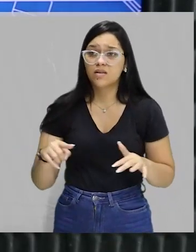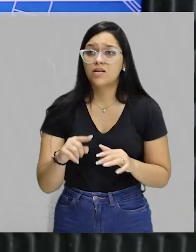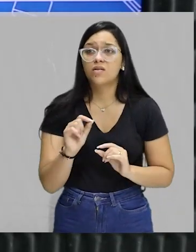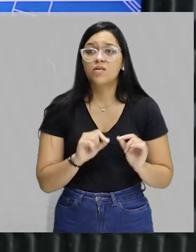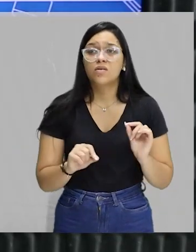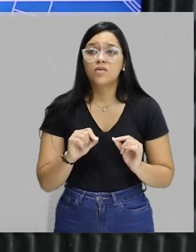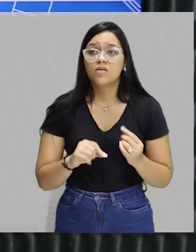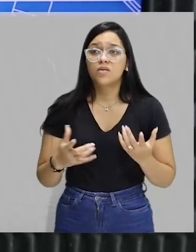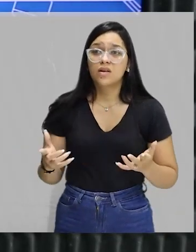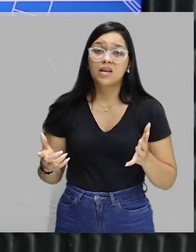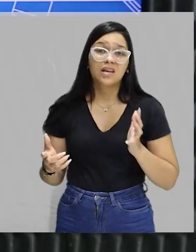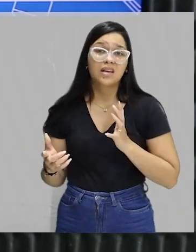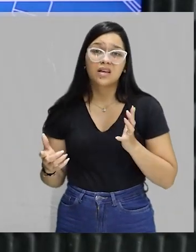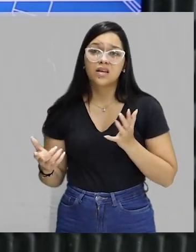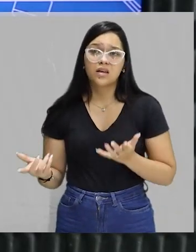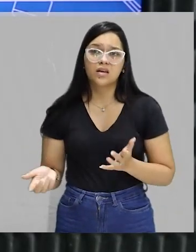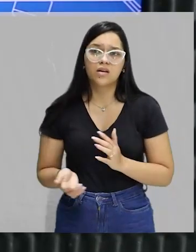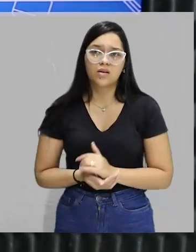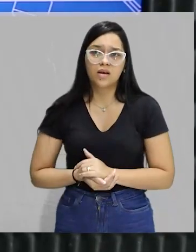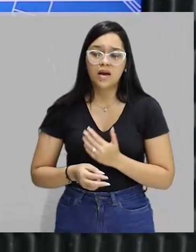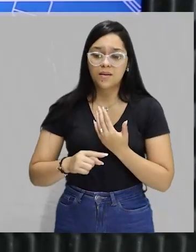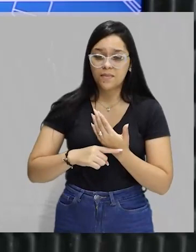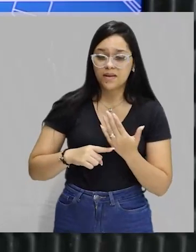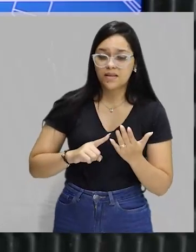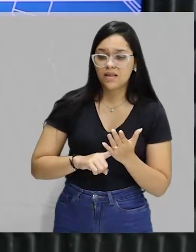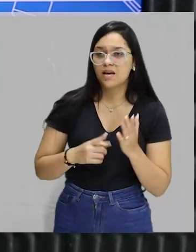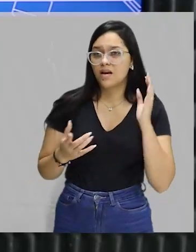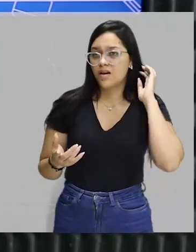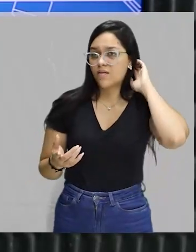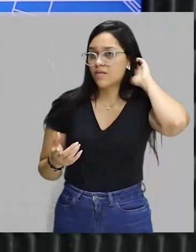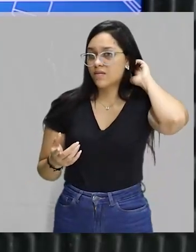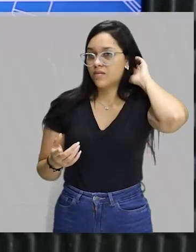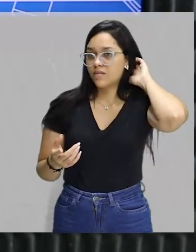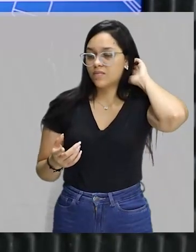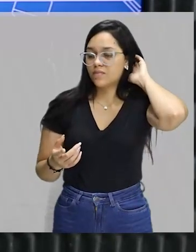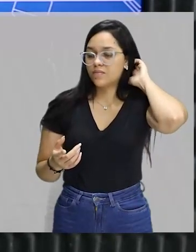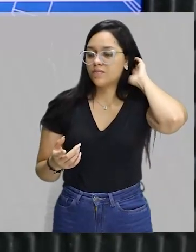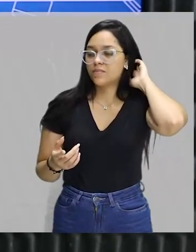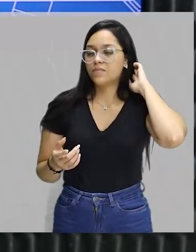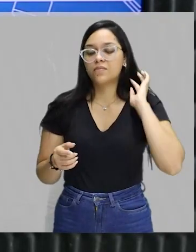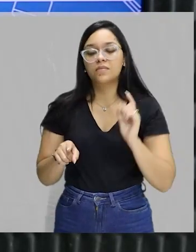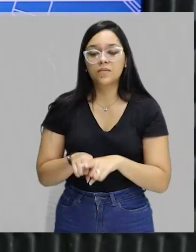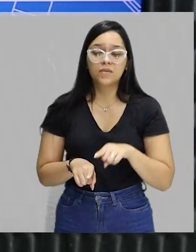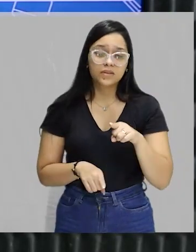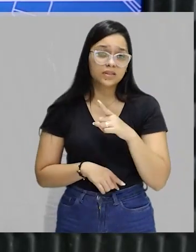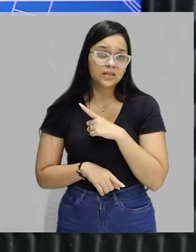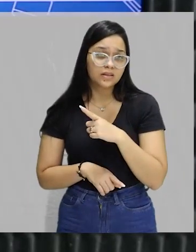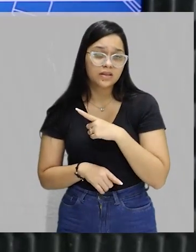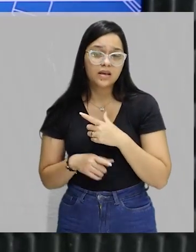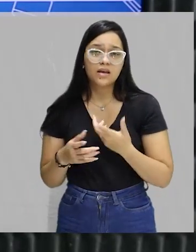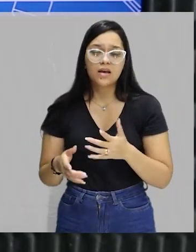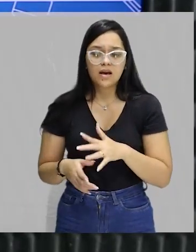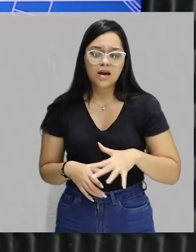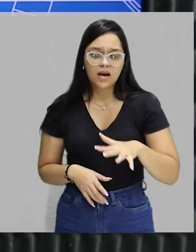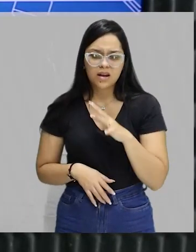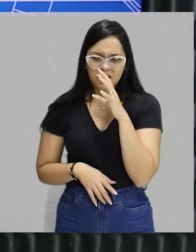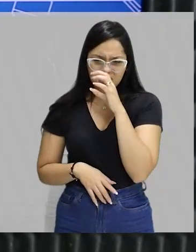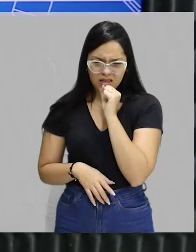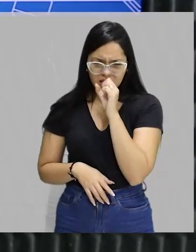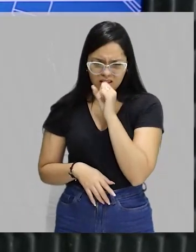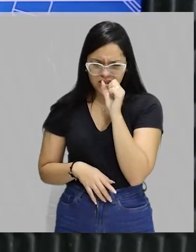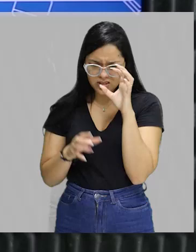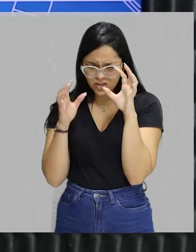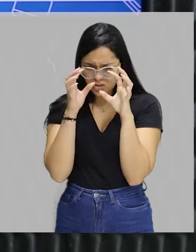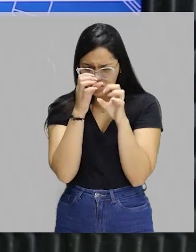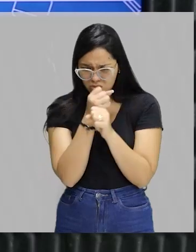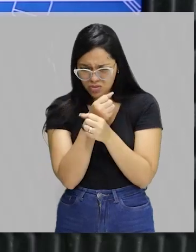e ser tão rico é a metáfora do petróleo. Então, a guerra em função do petróleo, e aí você tem A área laranja